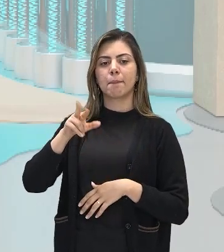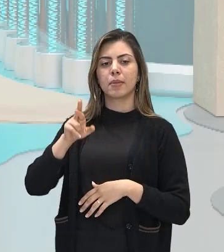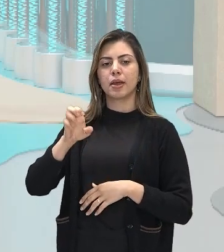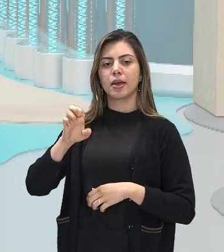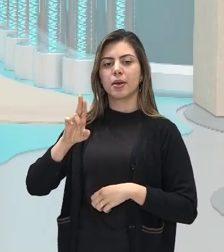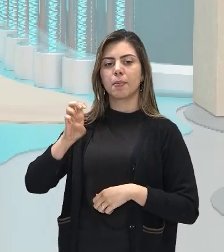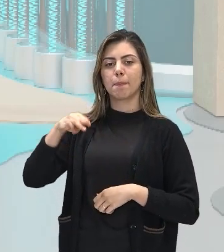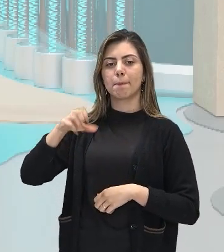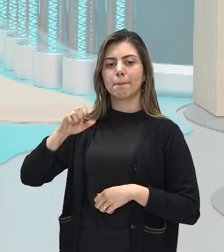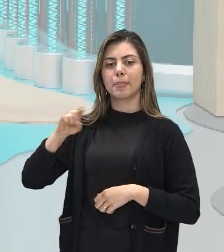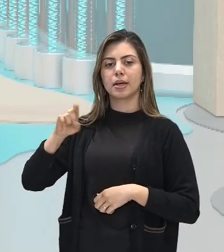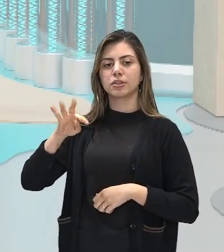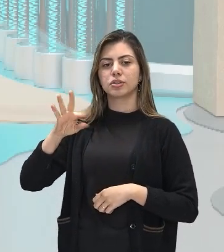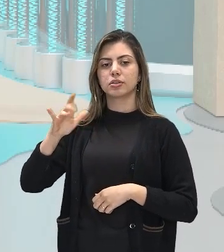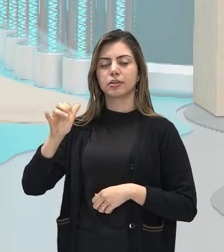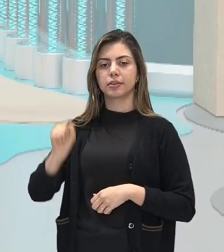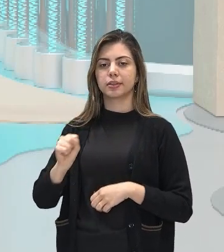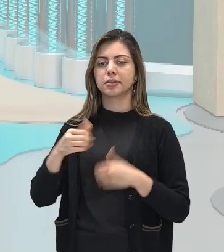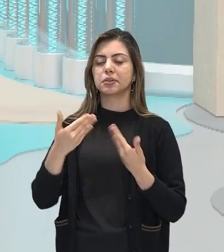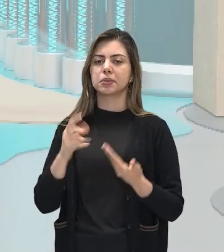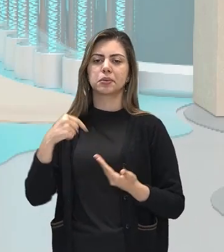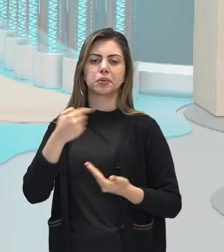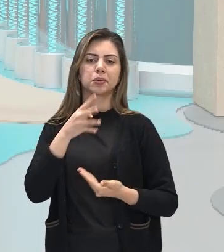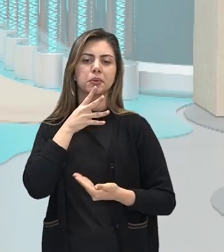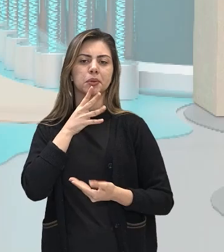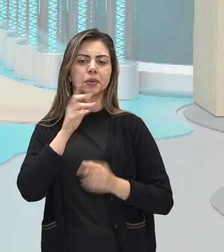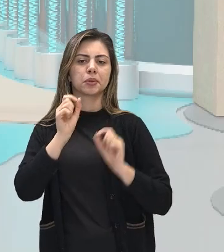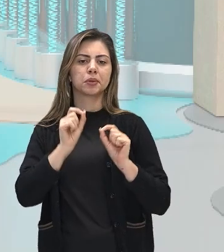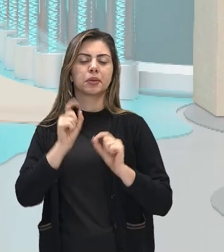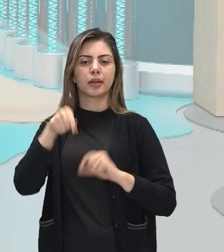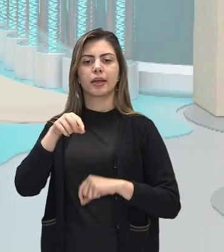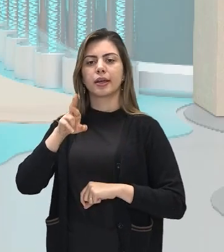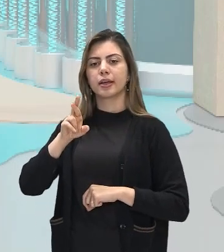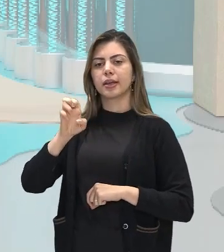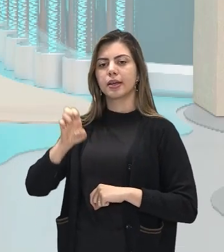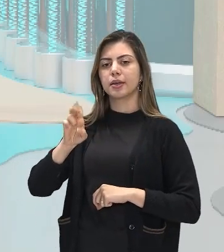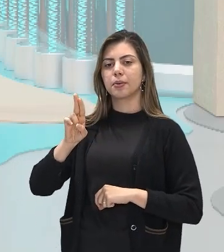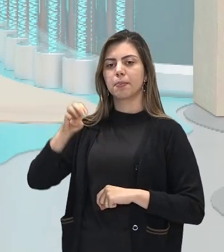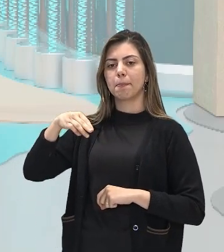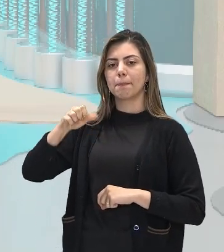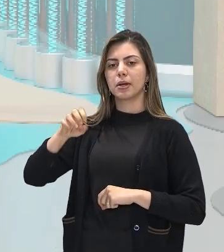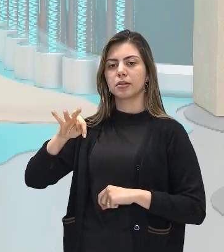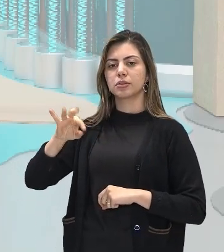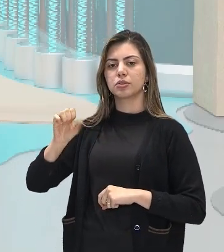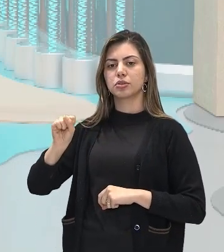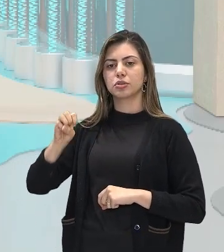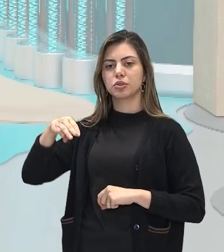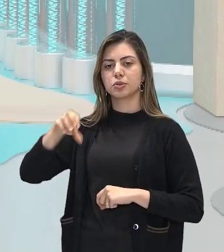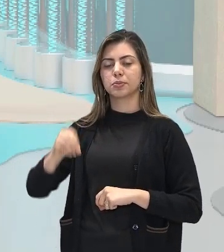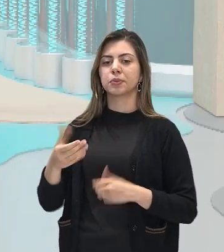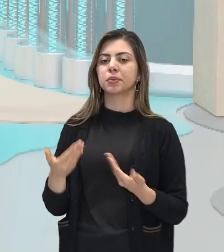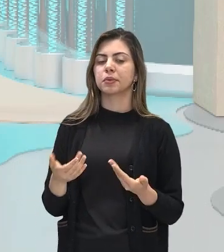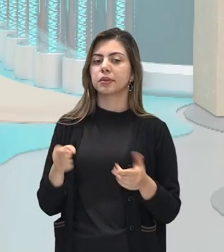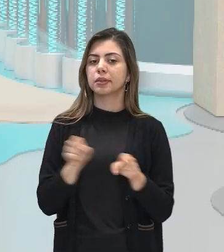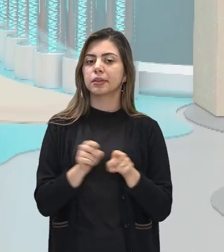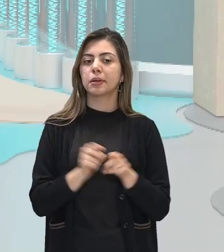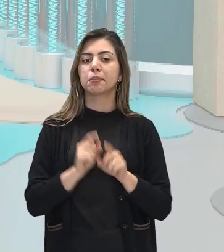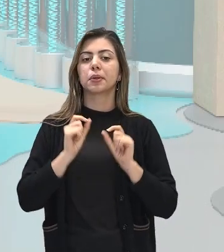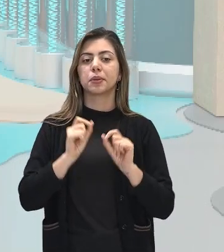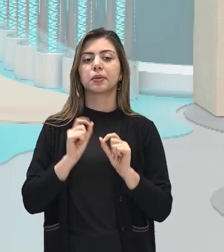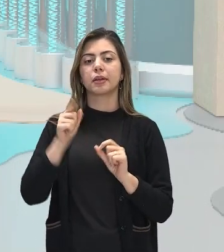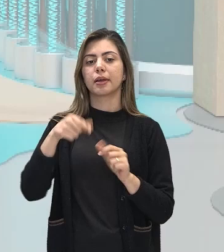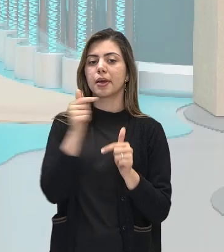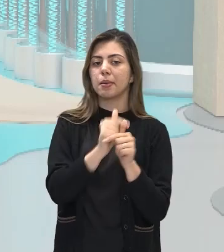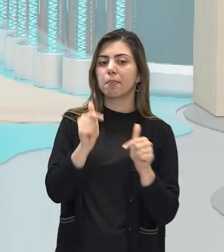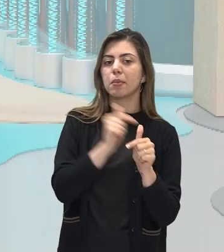gente conhece popularmente como reumatismo. Sequelas neurológicas